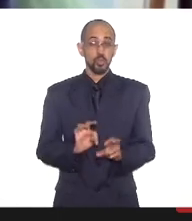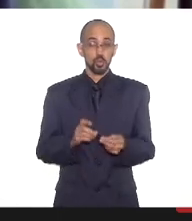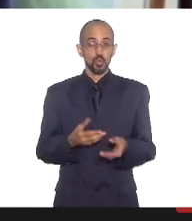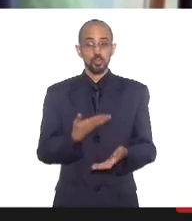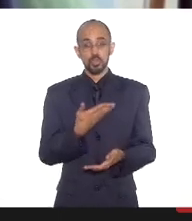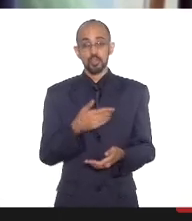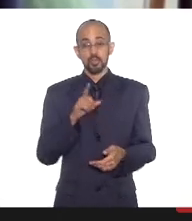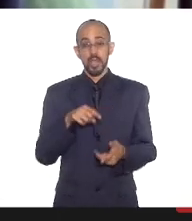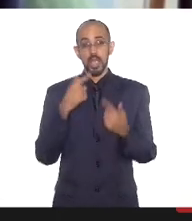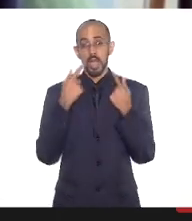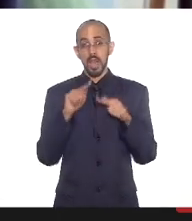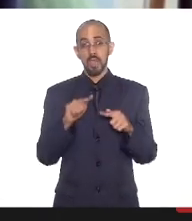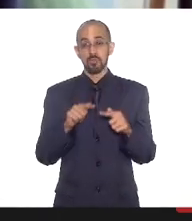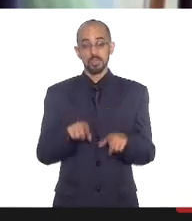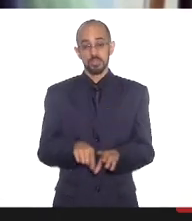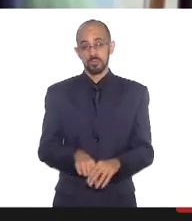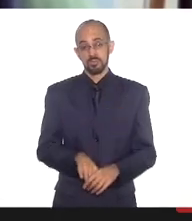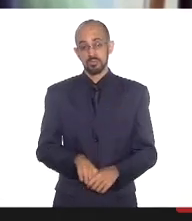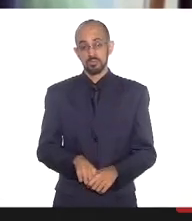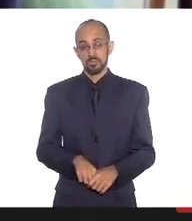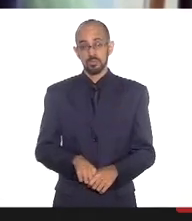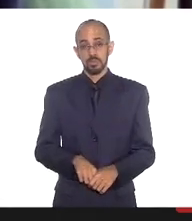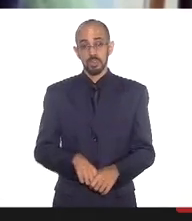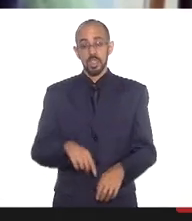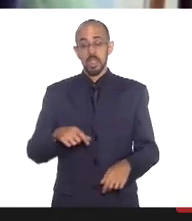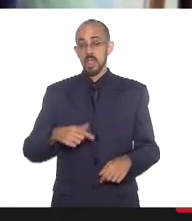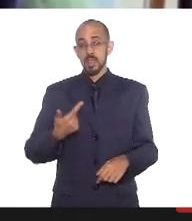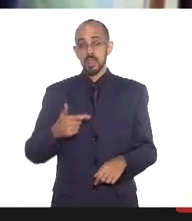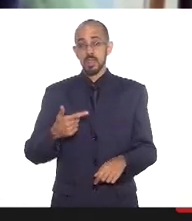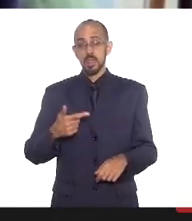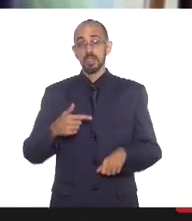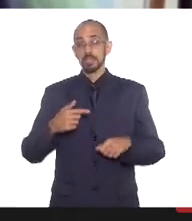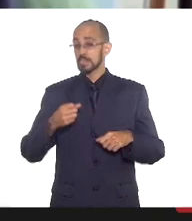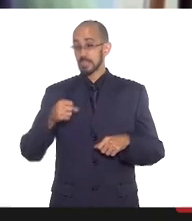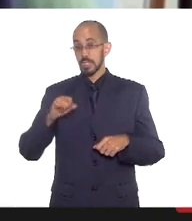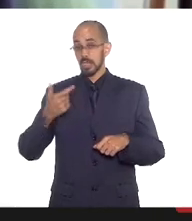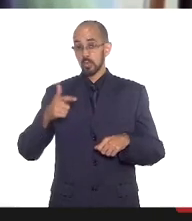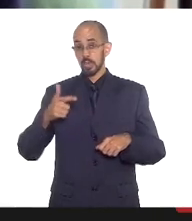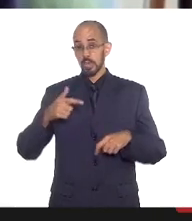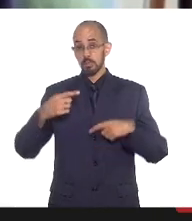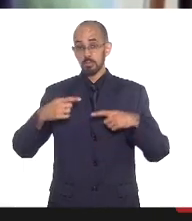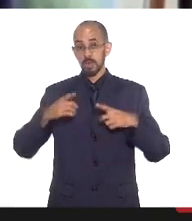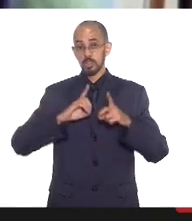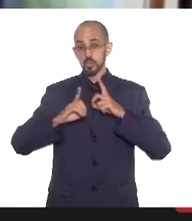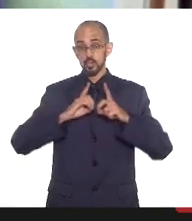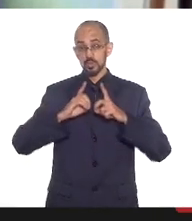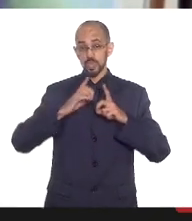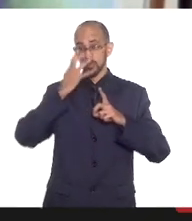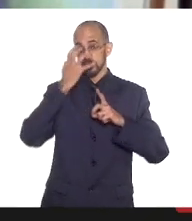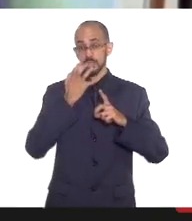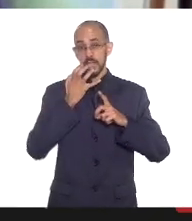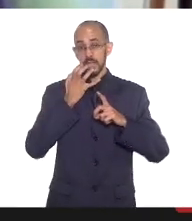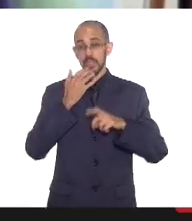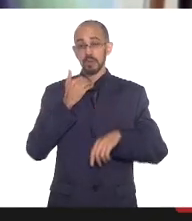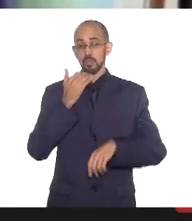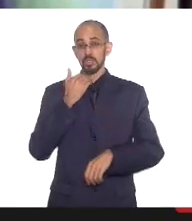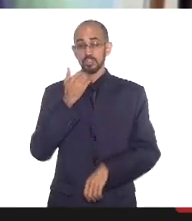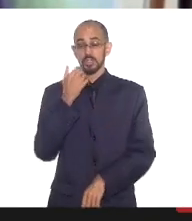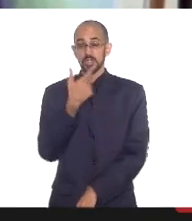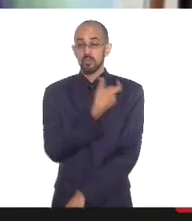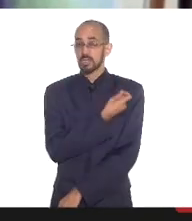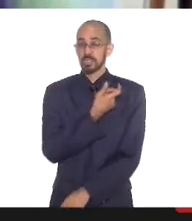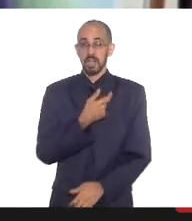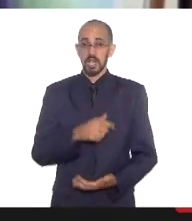forte sem haver uma discussão séria do SUS não adianta vacinar que a gente vai a a